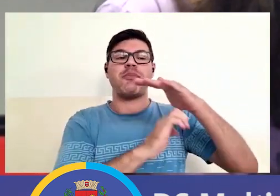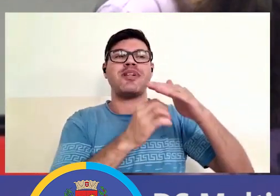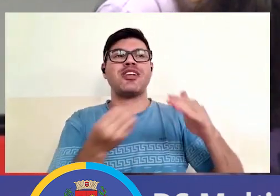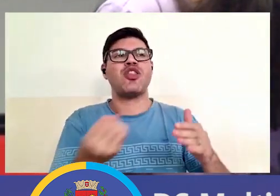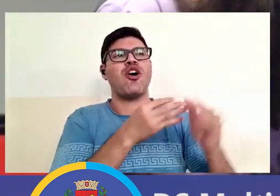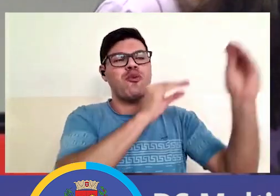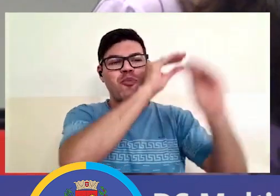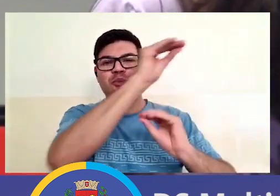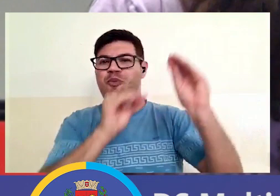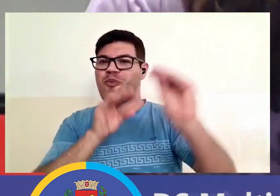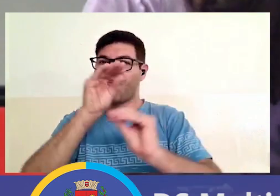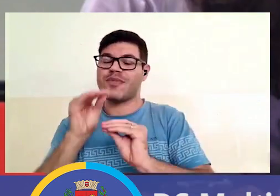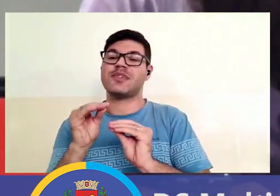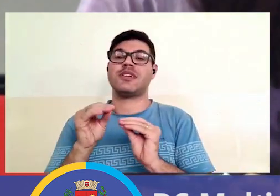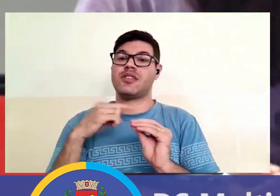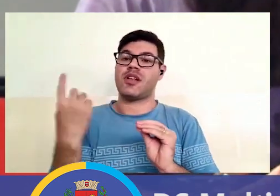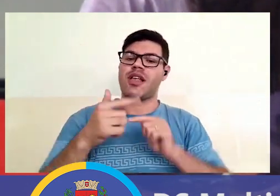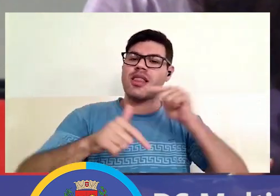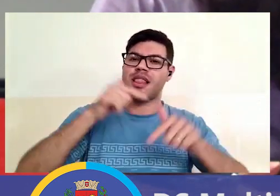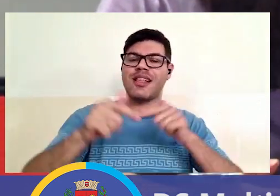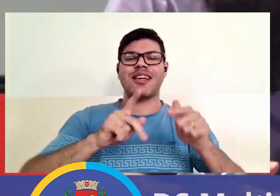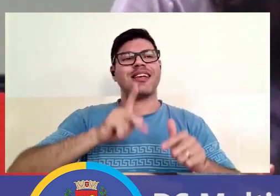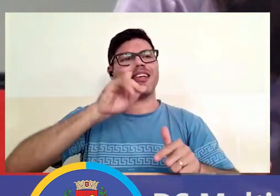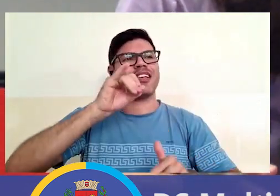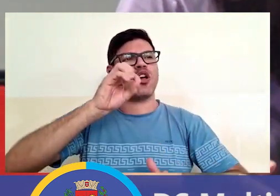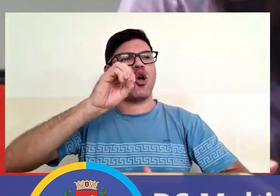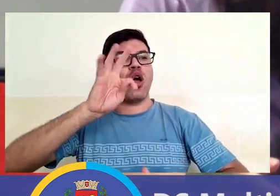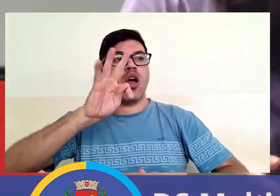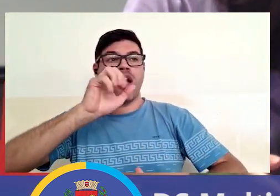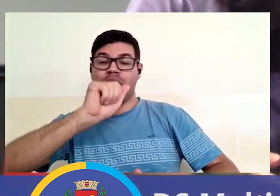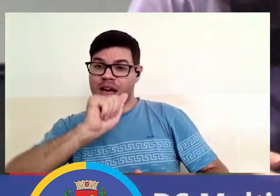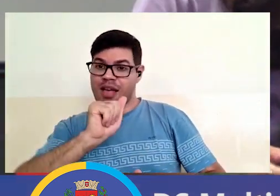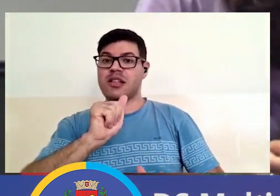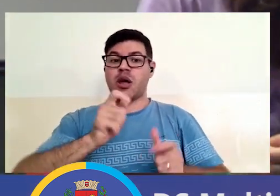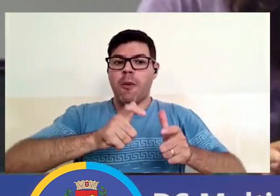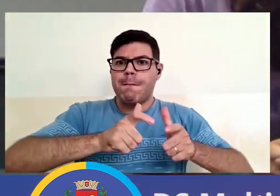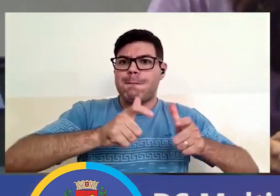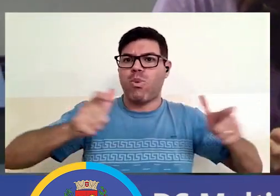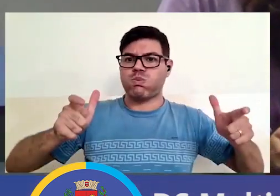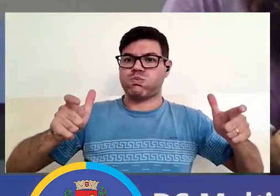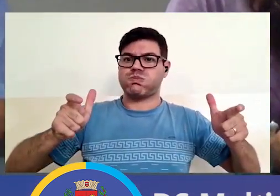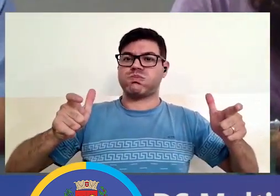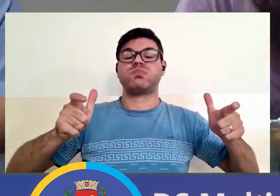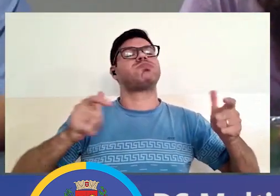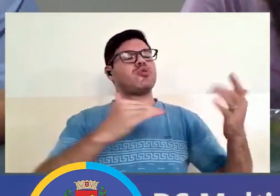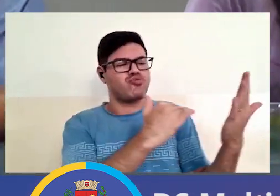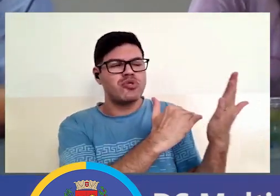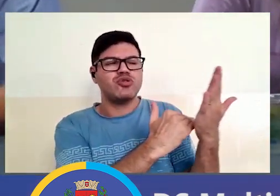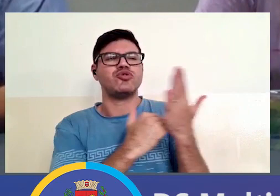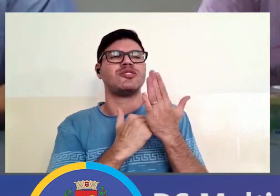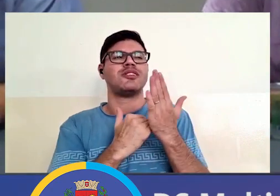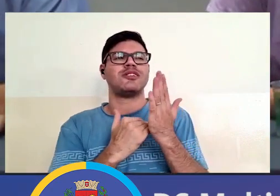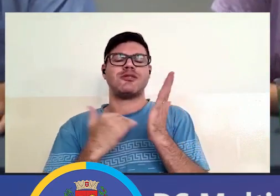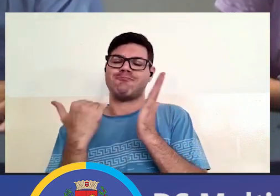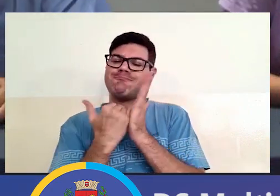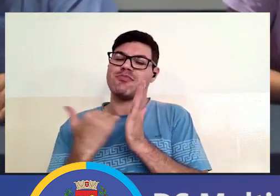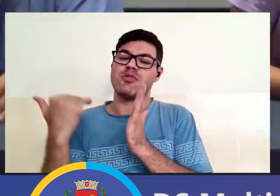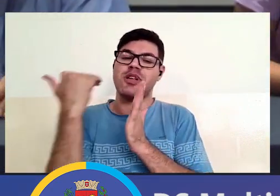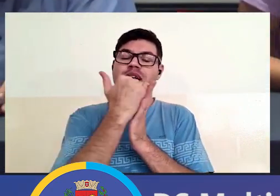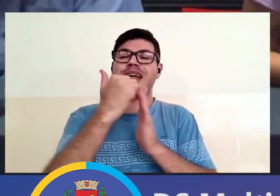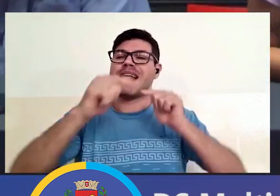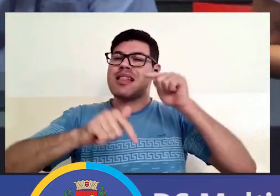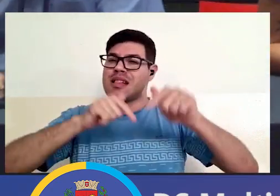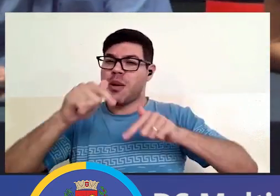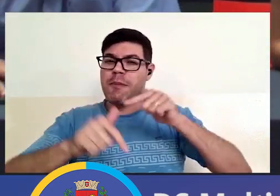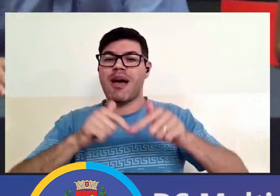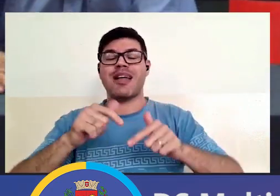município. E é nesse sentido que a gente tem trabalhado com a Quiota. É uma empresa de grande porte, é uma empresa que vai nos ajudar a mudar de patamar, vai gerar